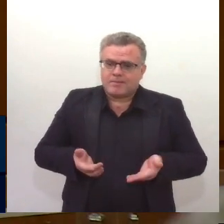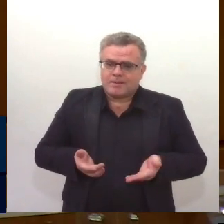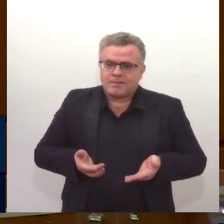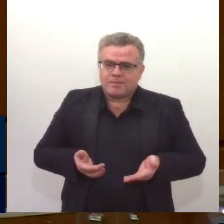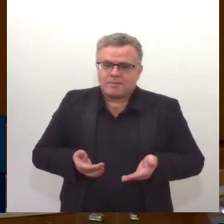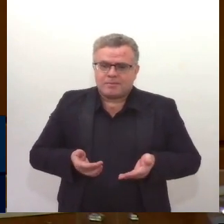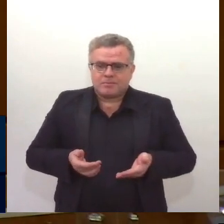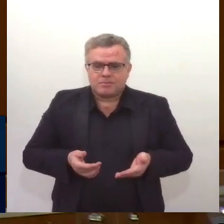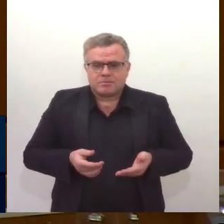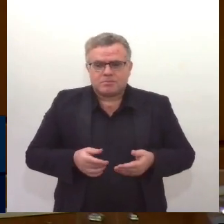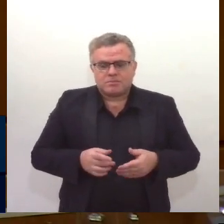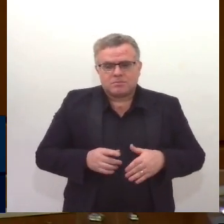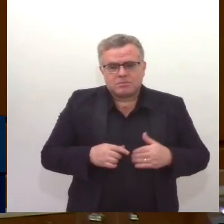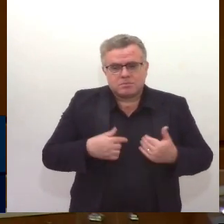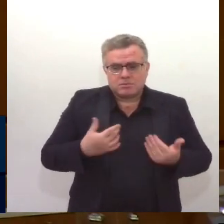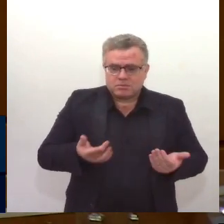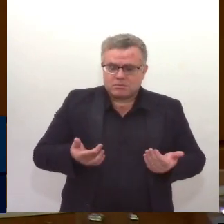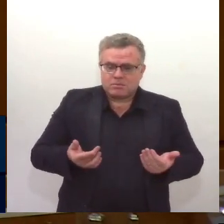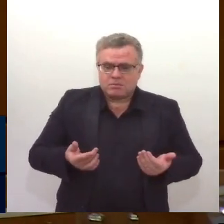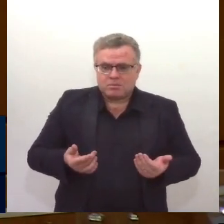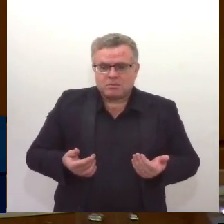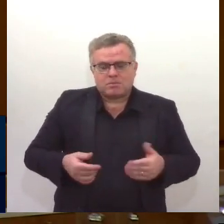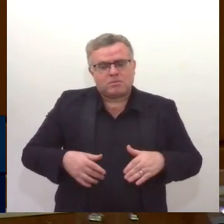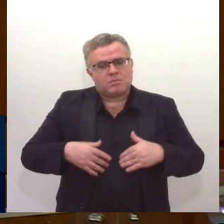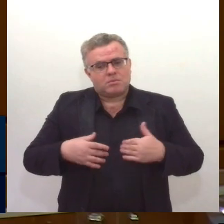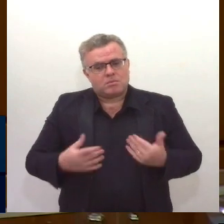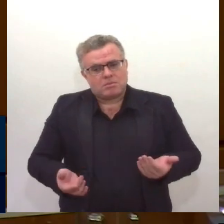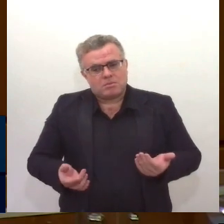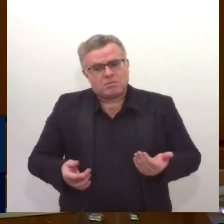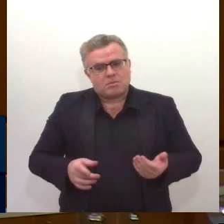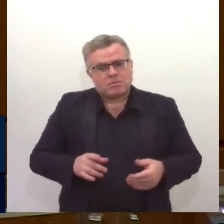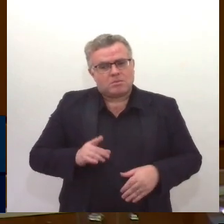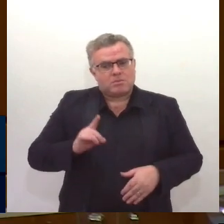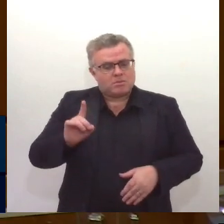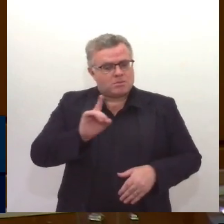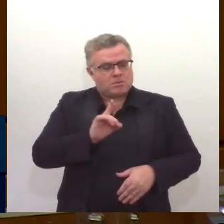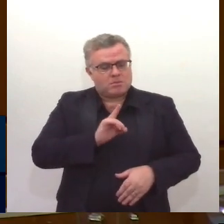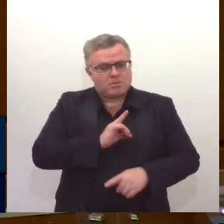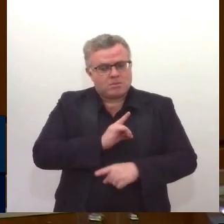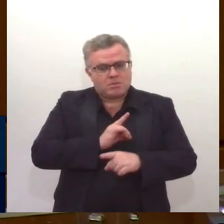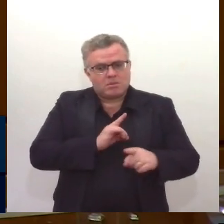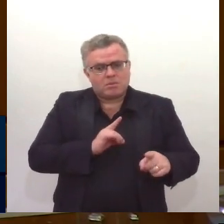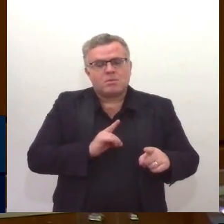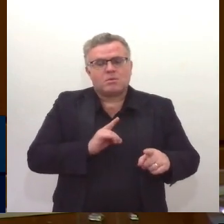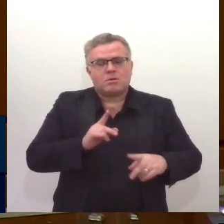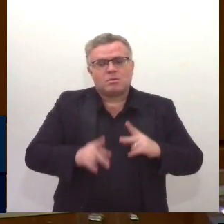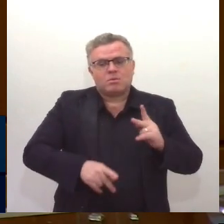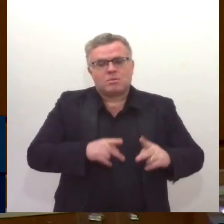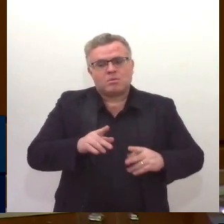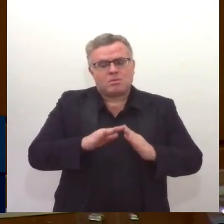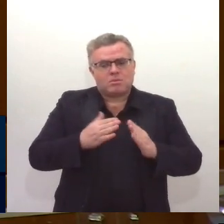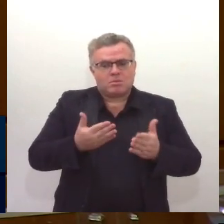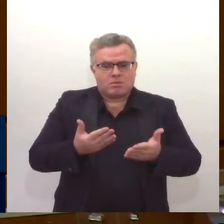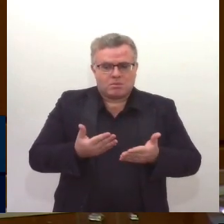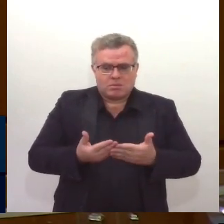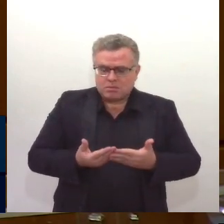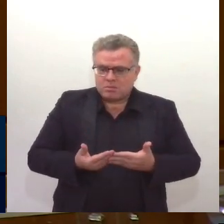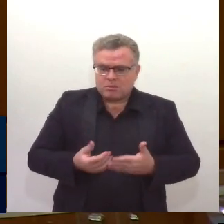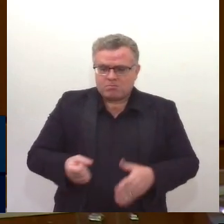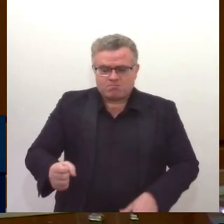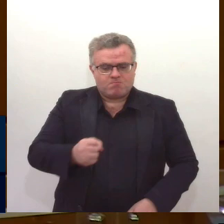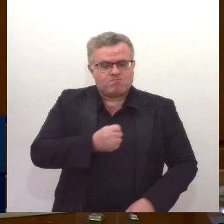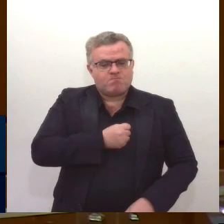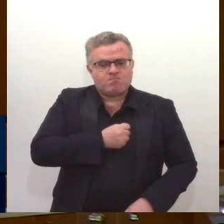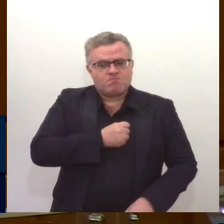de afastarem Deus das escolas, de arrancar o patriotismo do coração das pessoas,